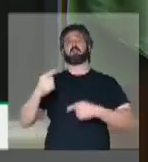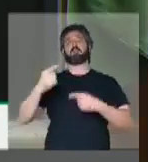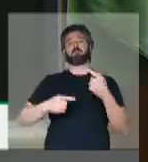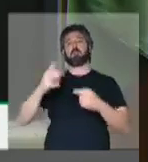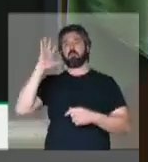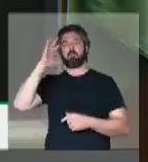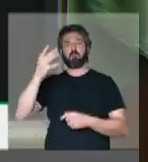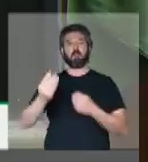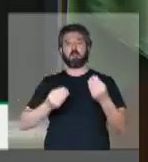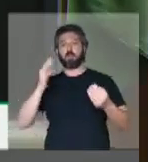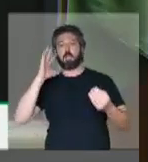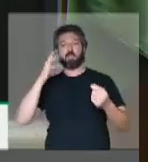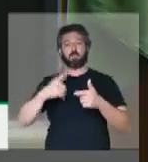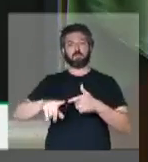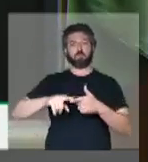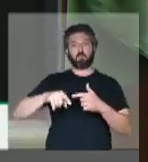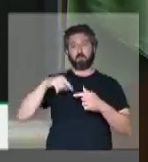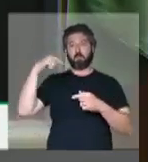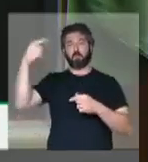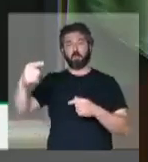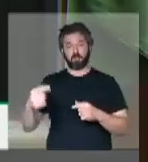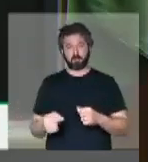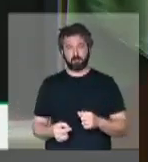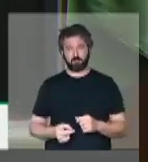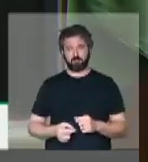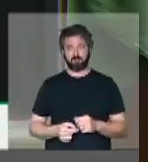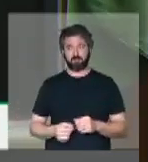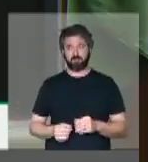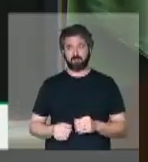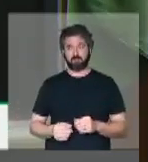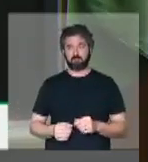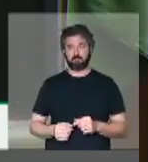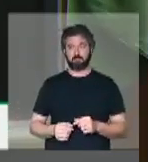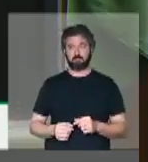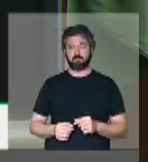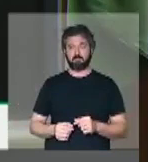outras saídas, para, inclusive,